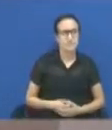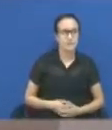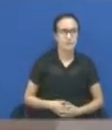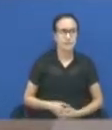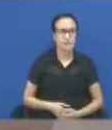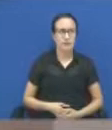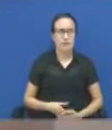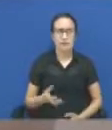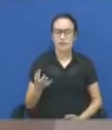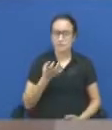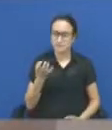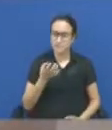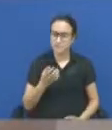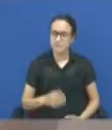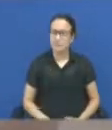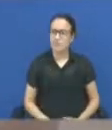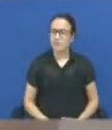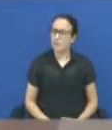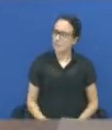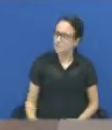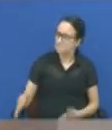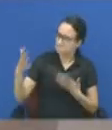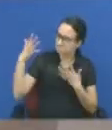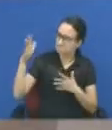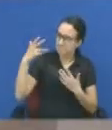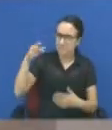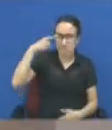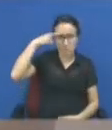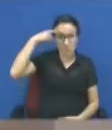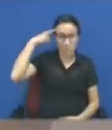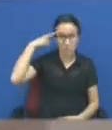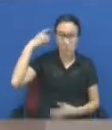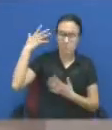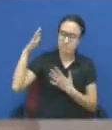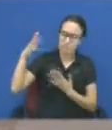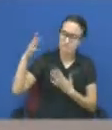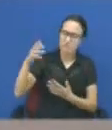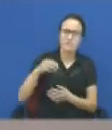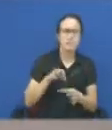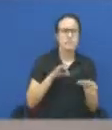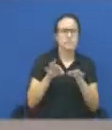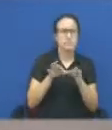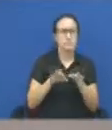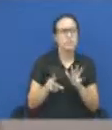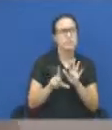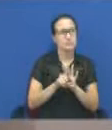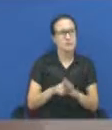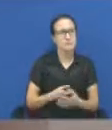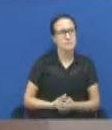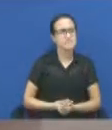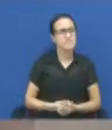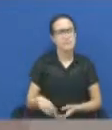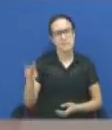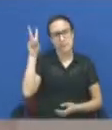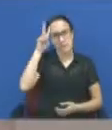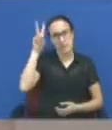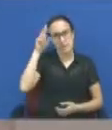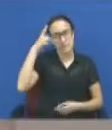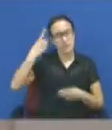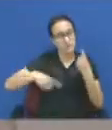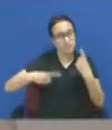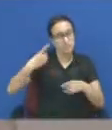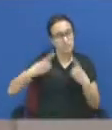Primeiro, parabenizar meu companheiro Wilson Cerqueira pela propositura, porque lembrar e discutir o trabalho